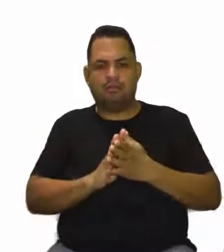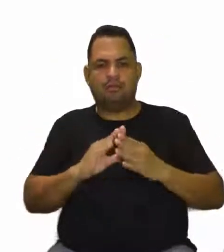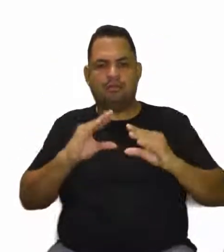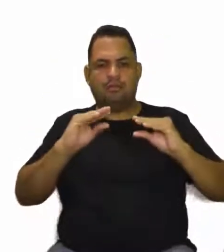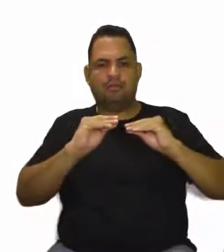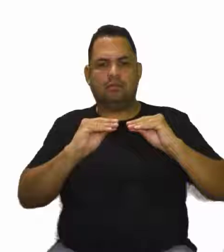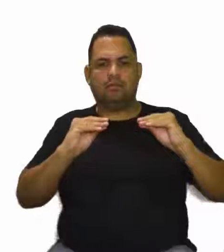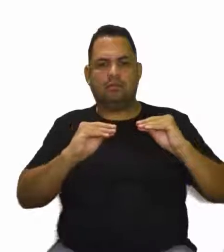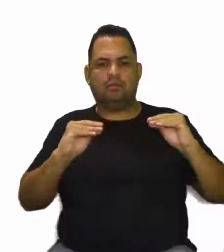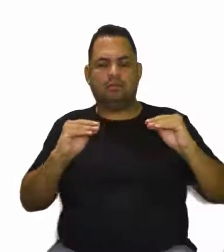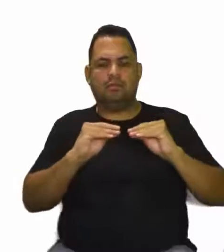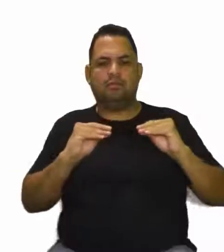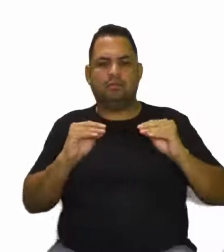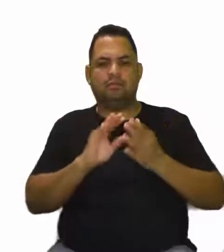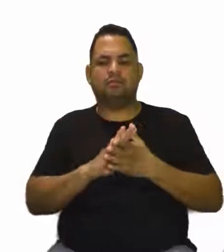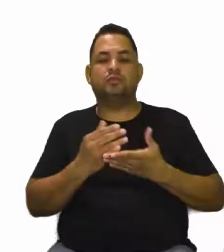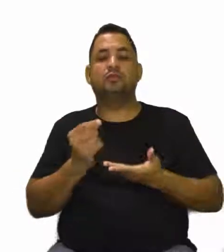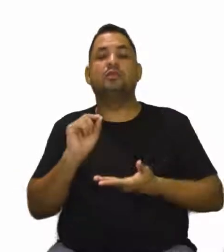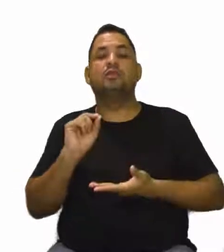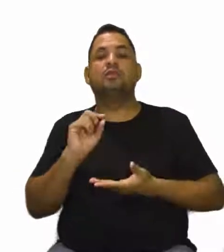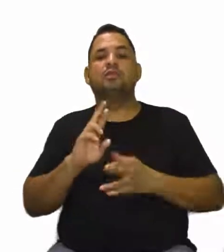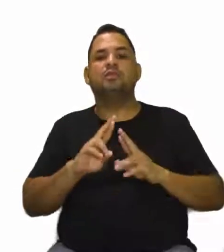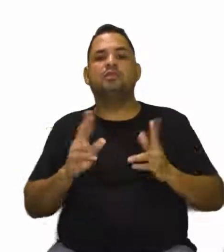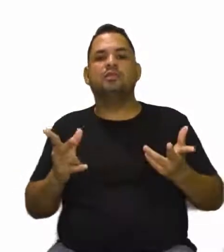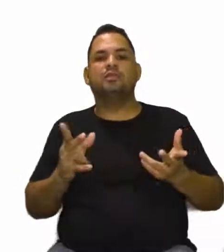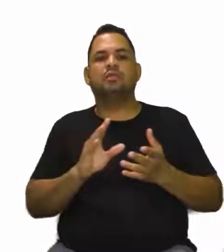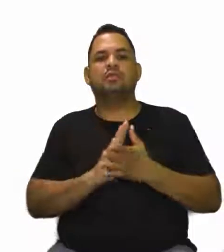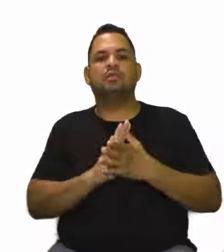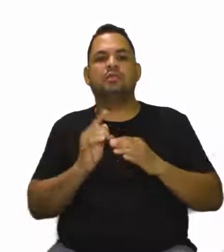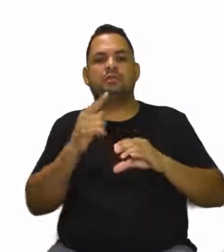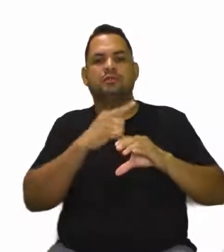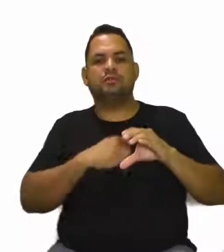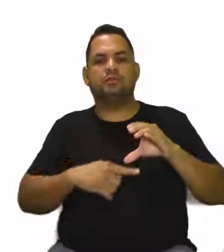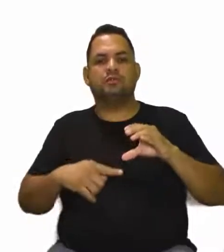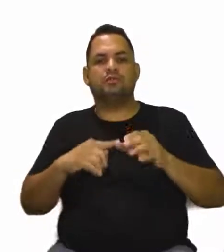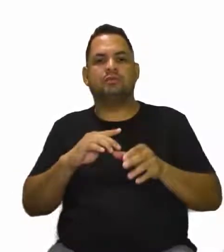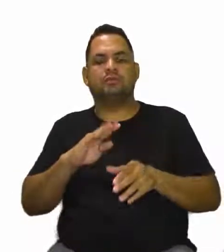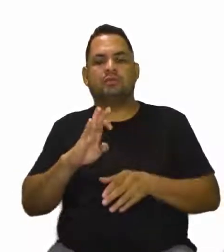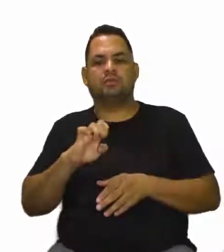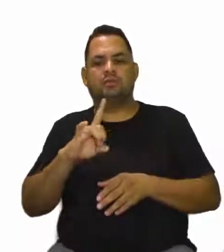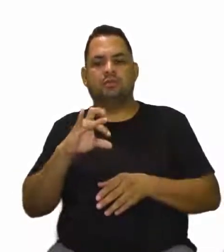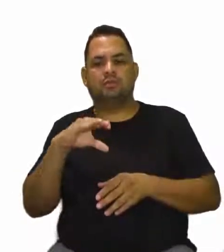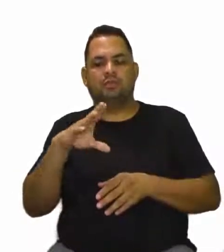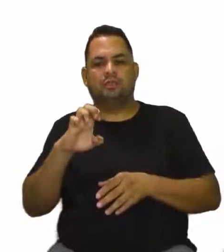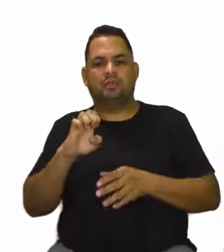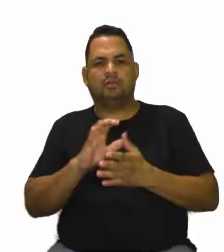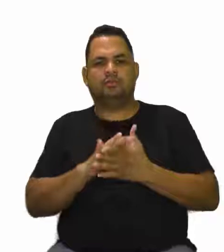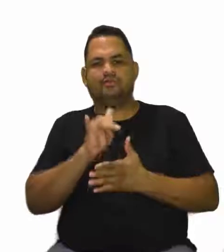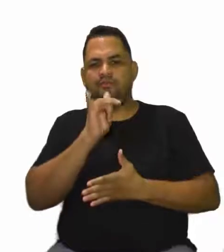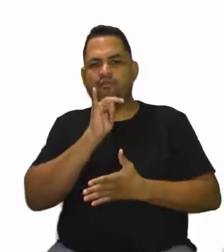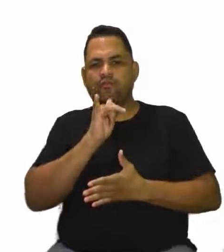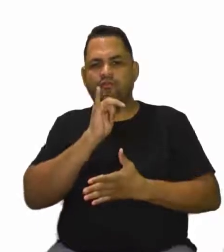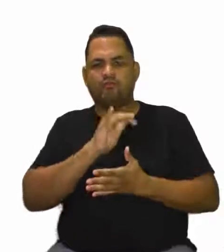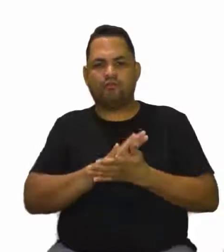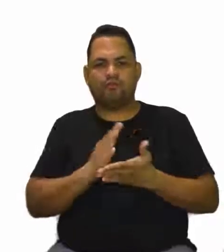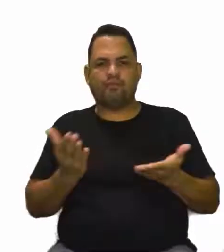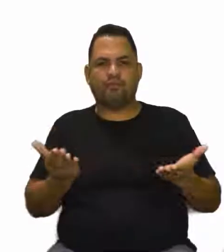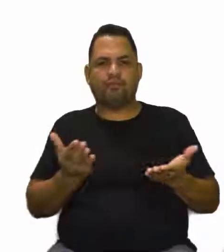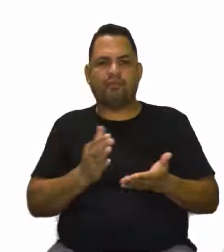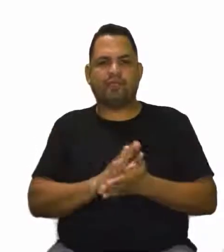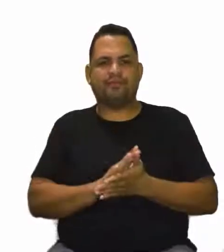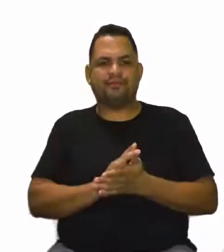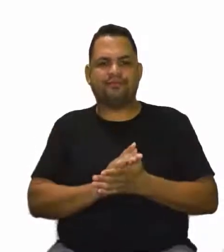O que é às vezes um pouquinho diferente? O disco de instabilidade, esse aqui é um exemplo, né?